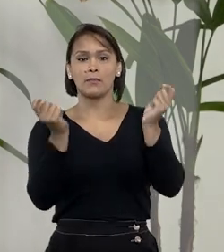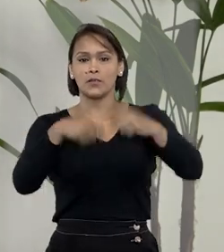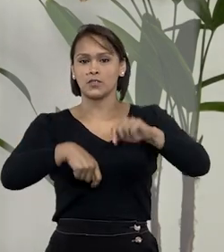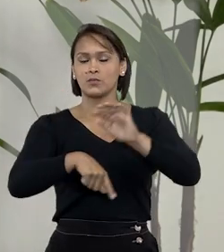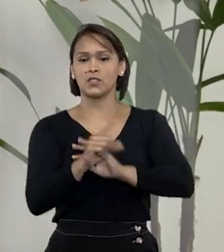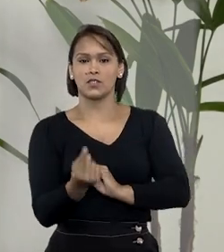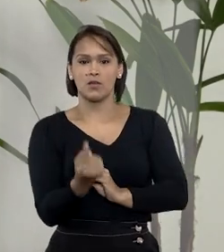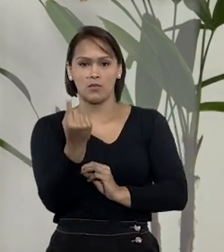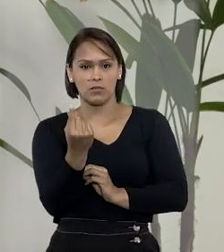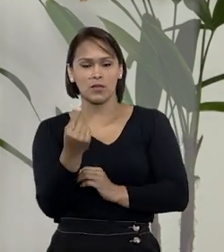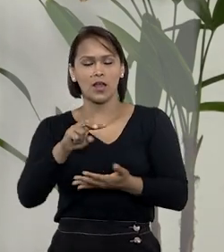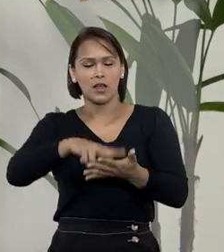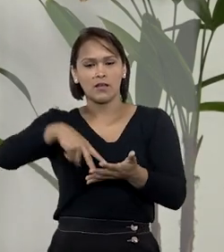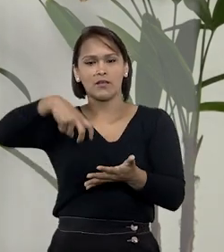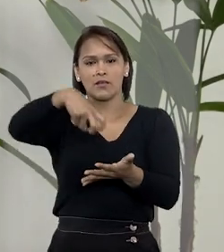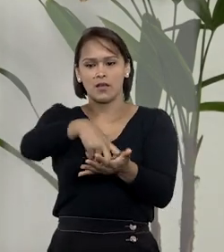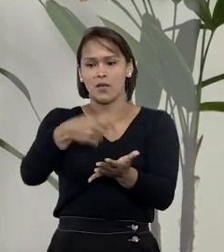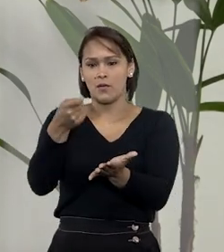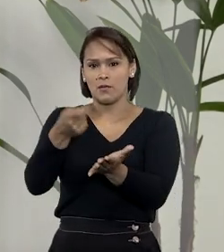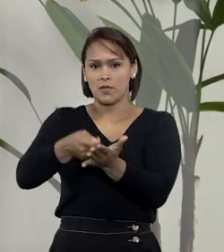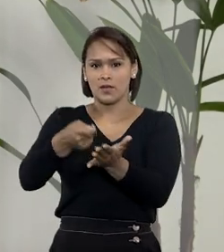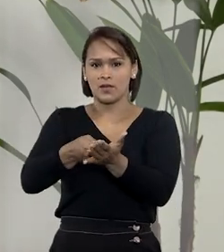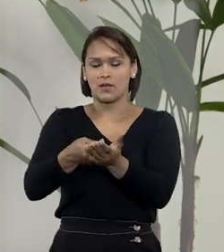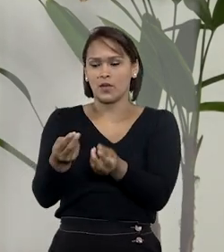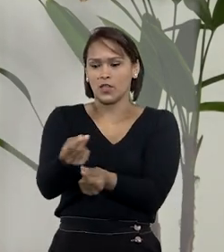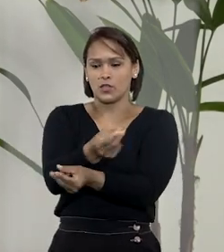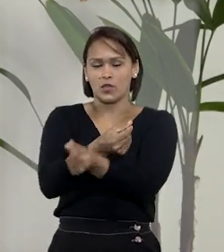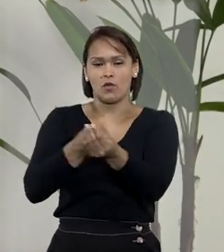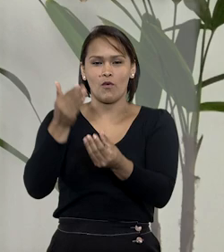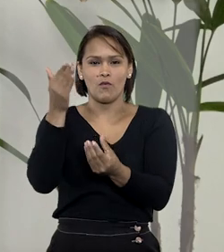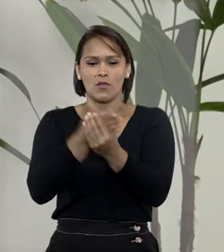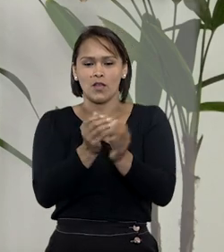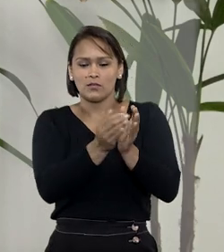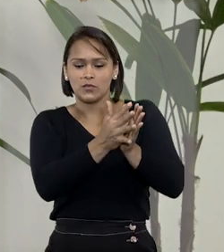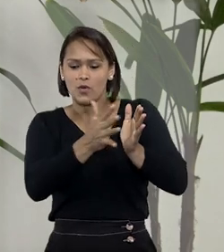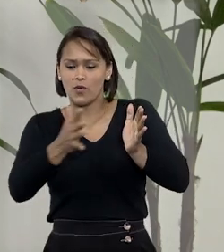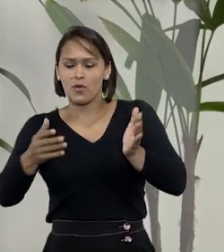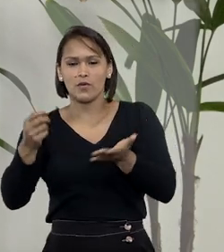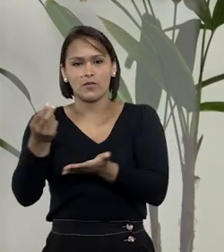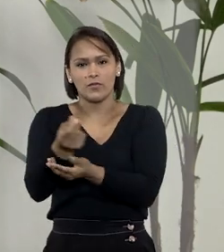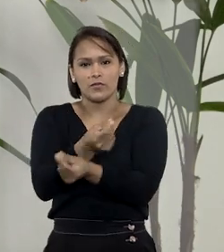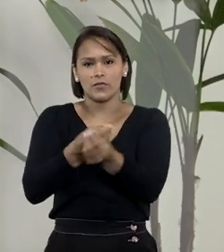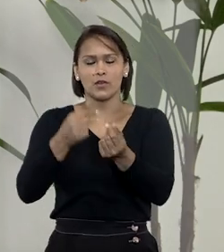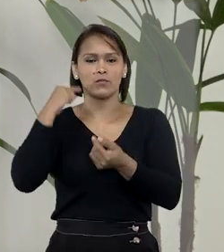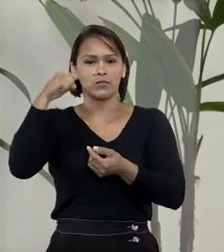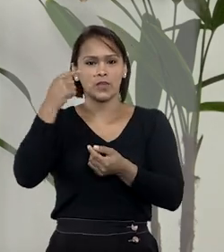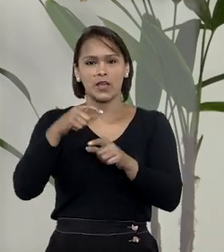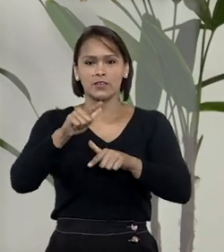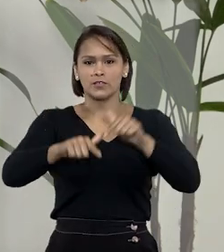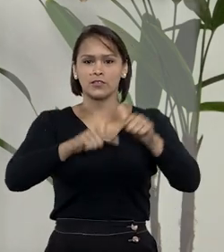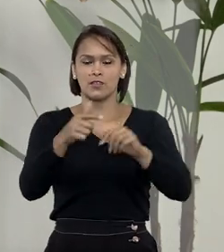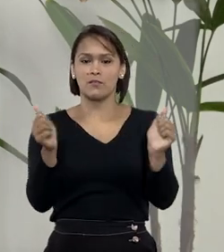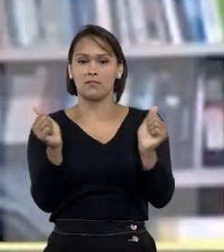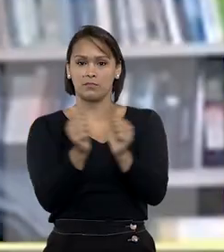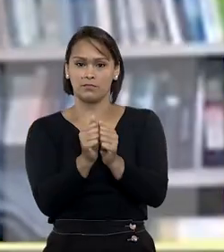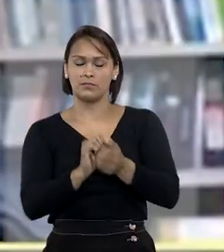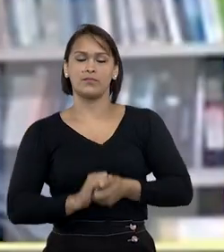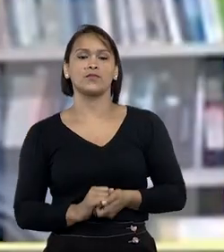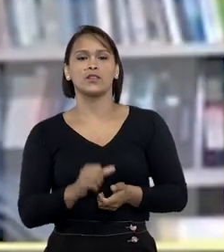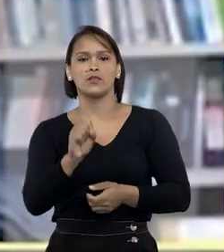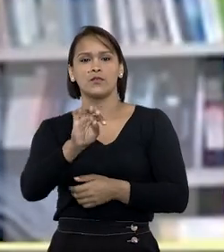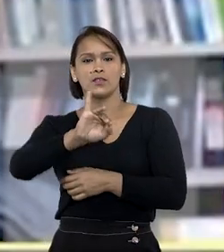que possibilitaria por si só a condenação ao pagamento das custas processuais e dos honorários advocatícios de sucumbência